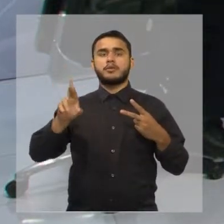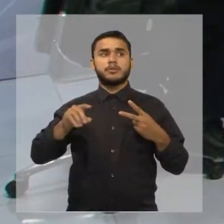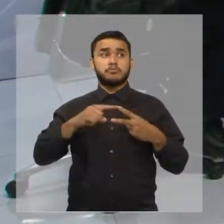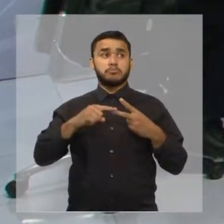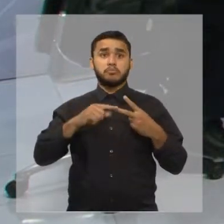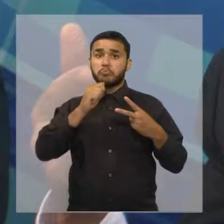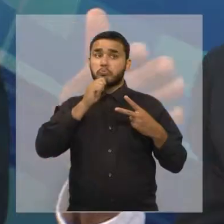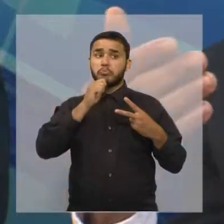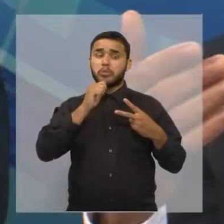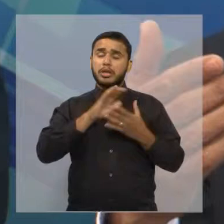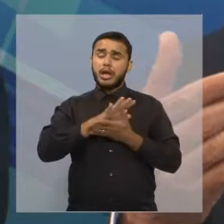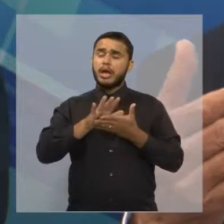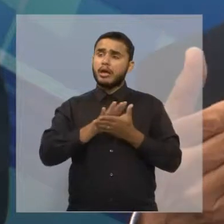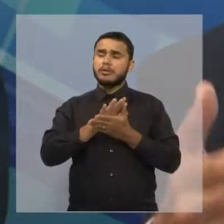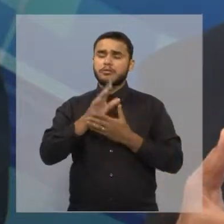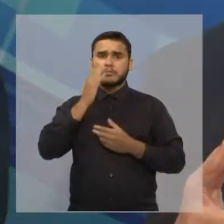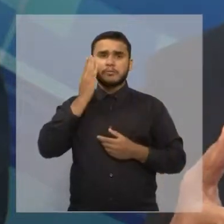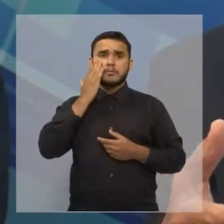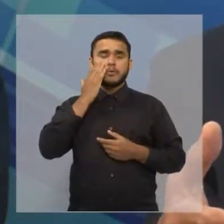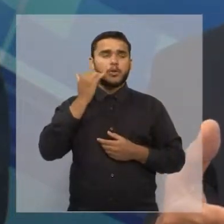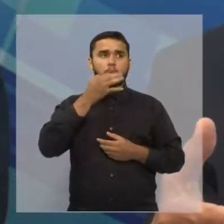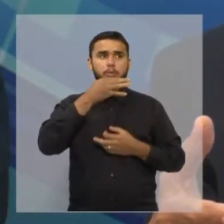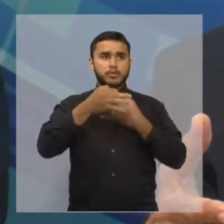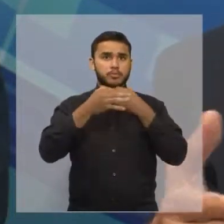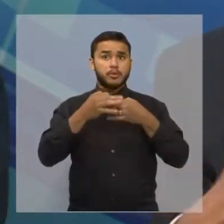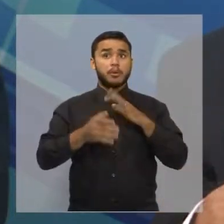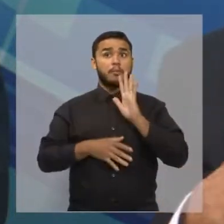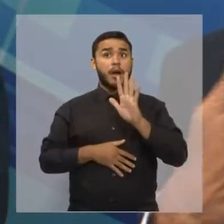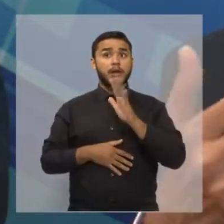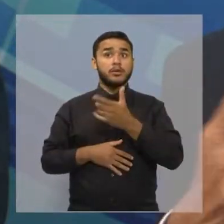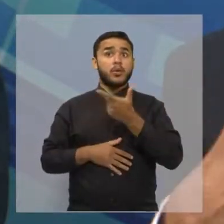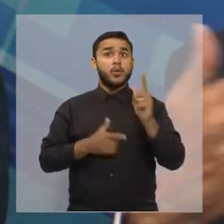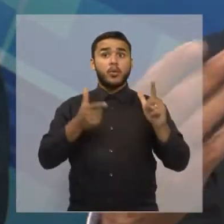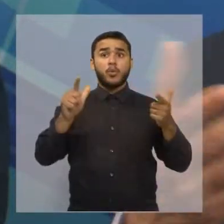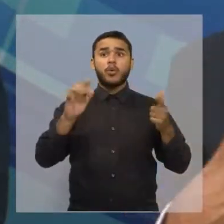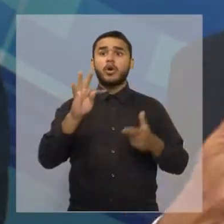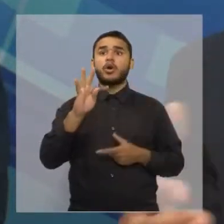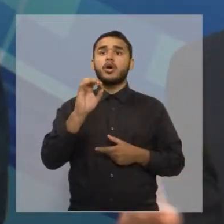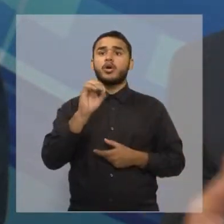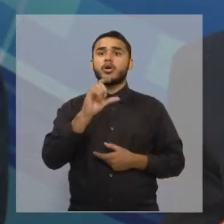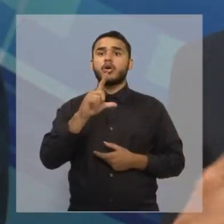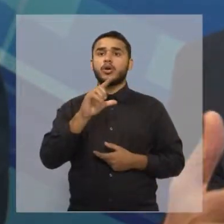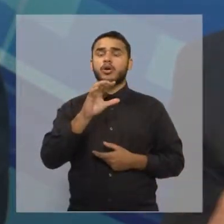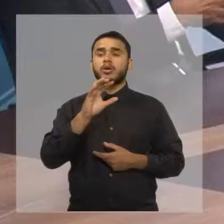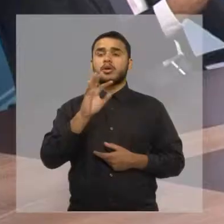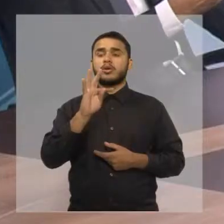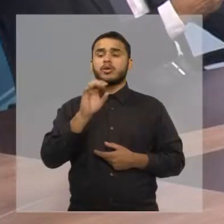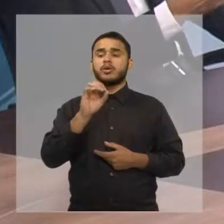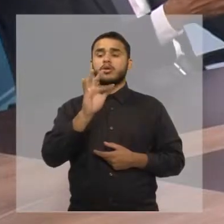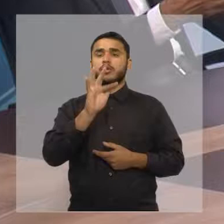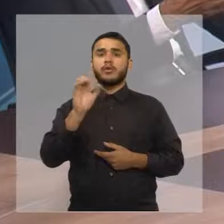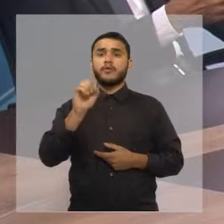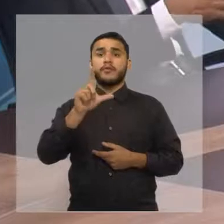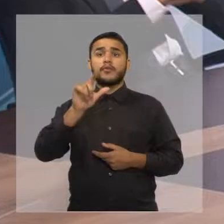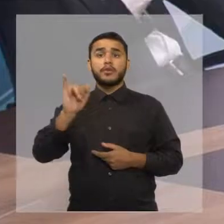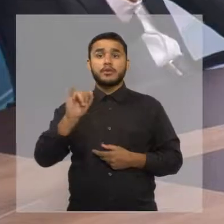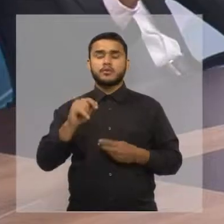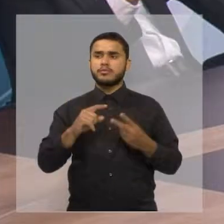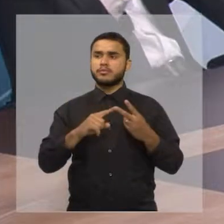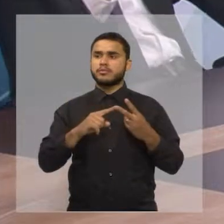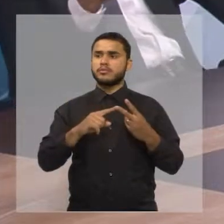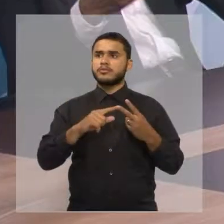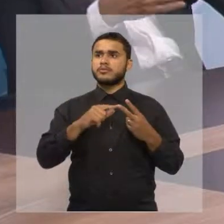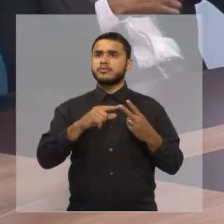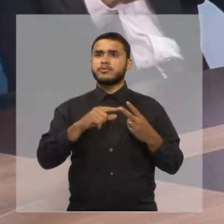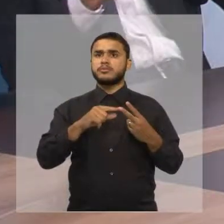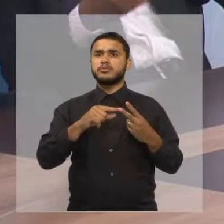Aurélio, Gilmar, Toffoli, vivem pré-julgando antes de receber a matéria, antes de exarar um voto, já estão